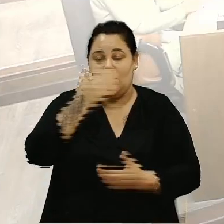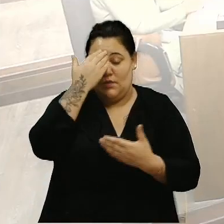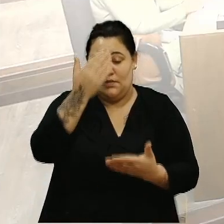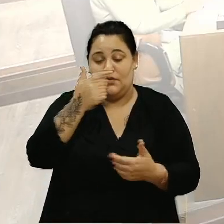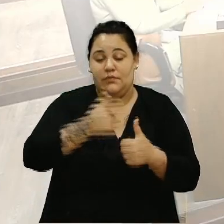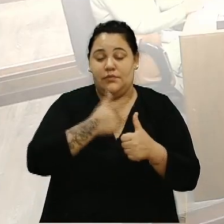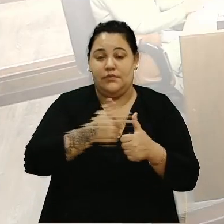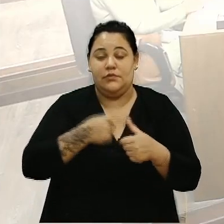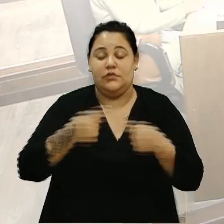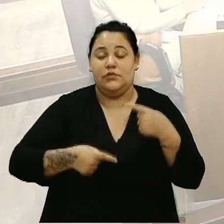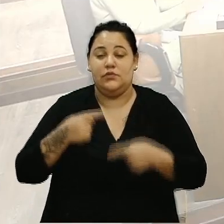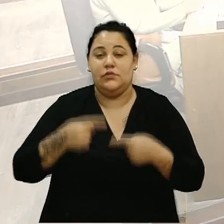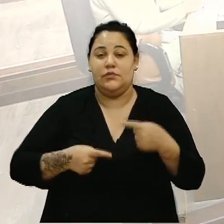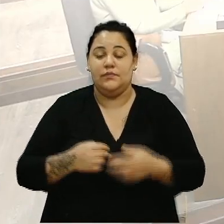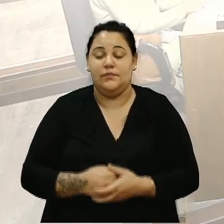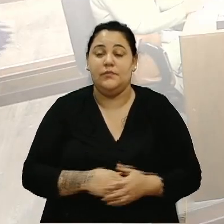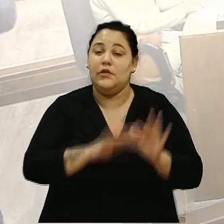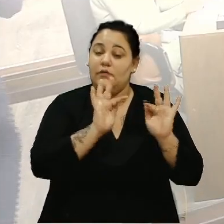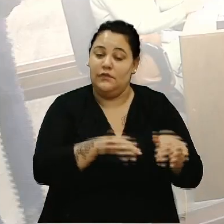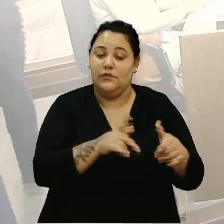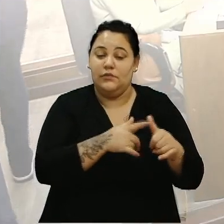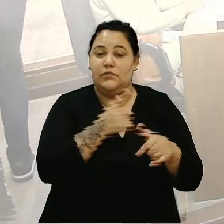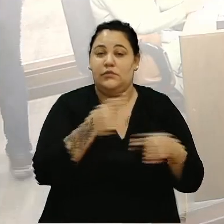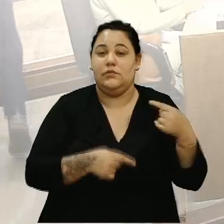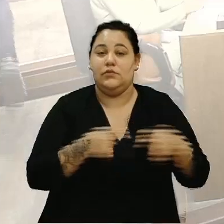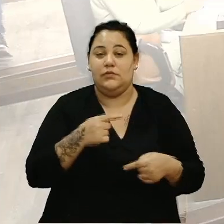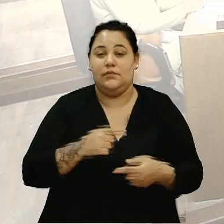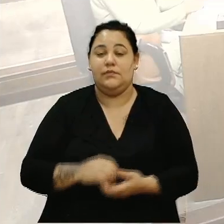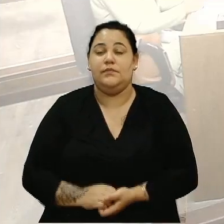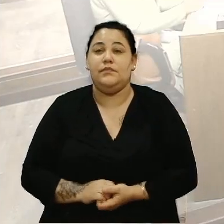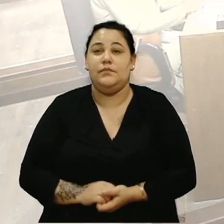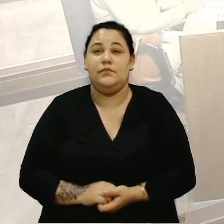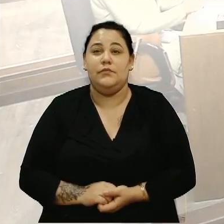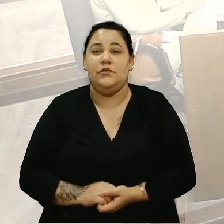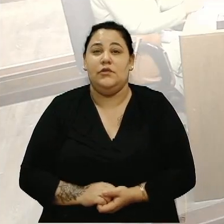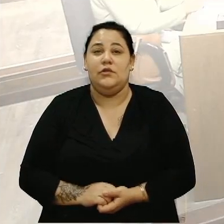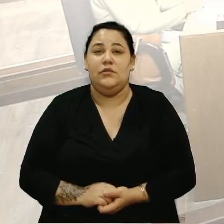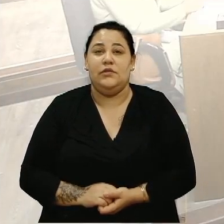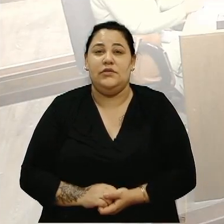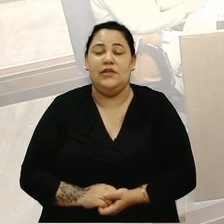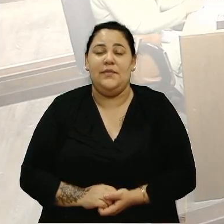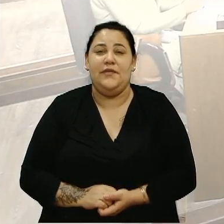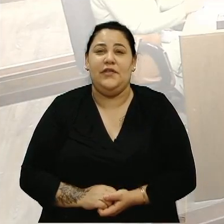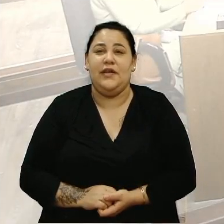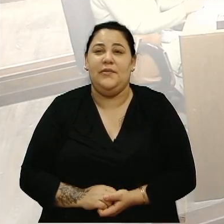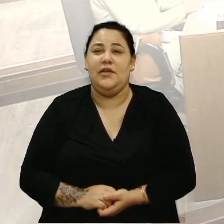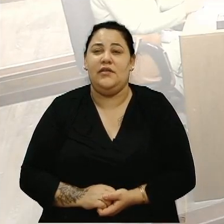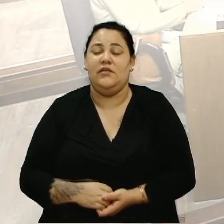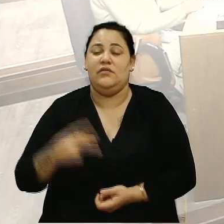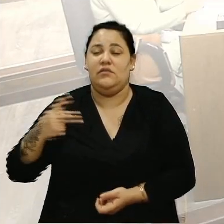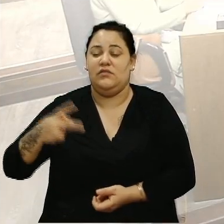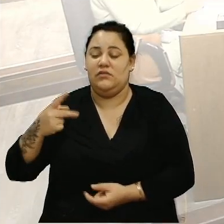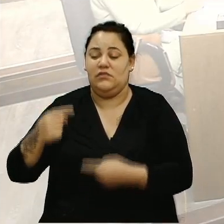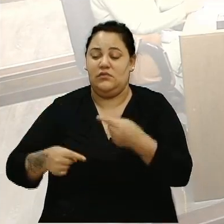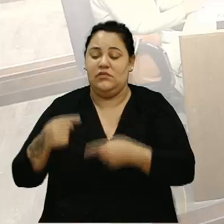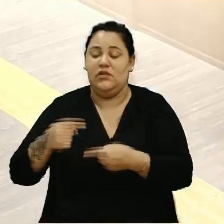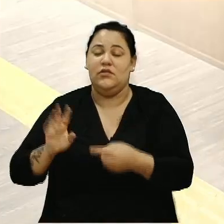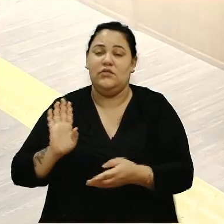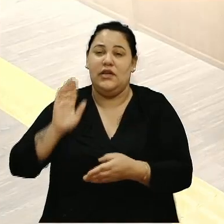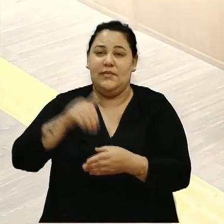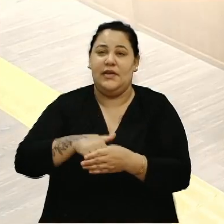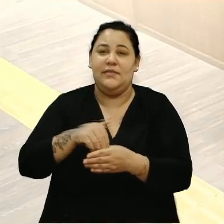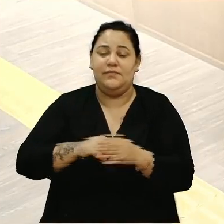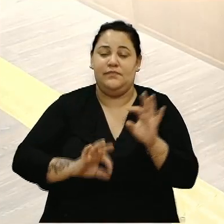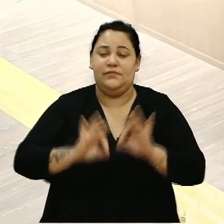Discussão. Encerrada a primeira discussão. Em segunda discussão e votação, projeto